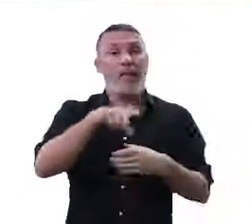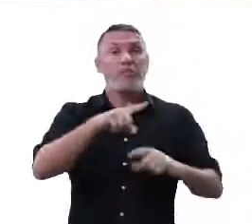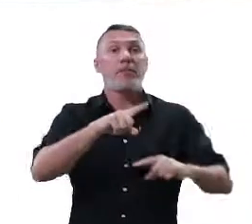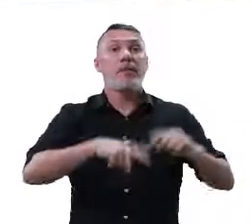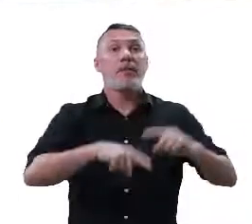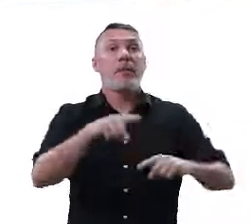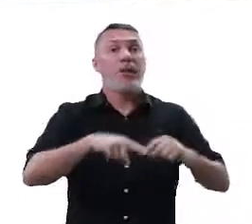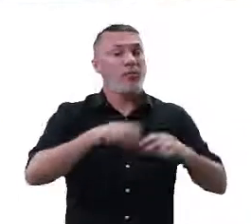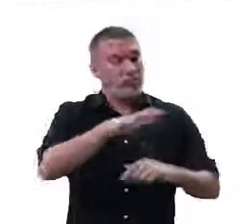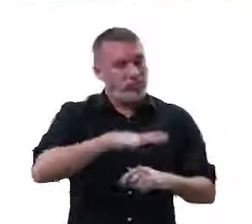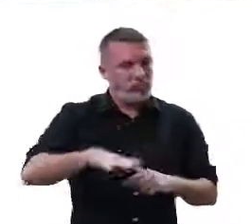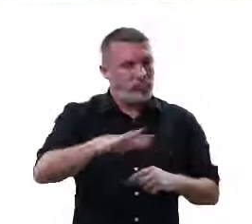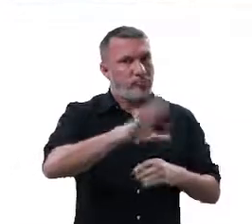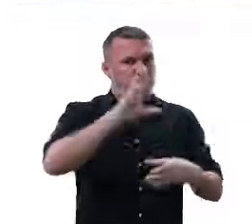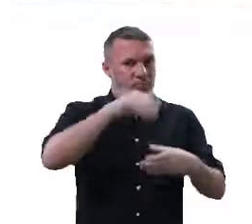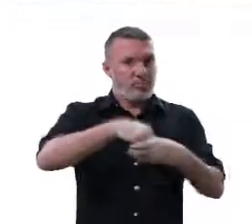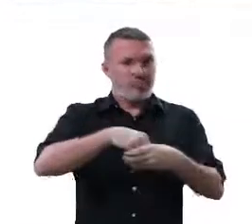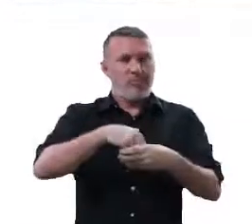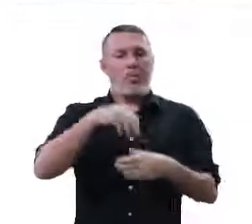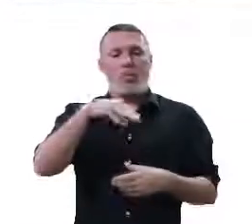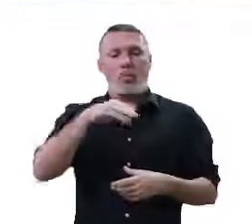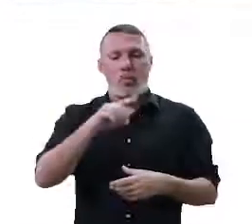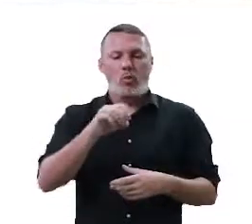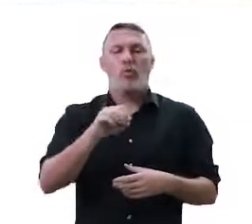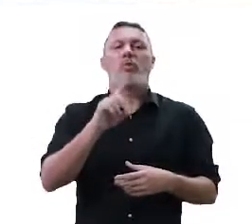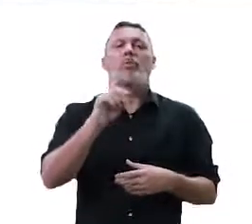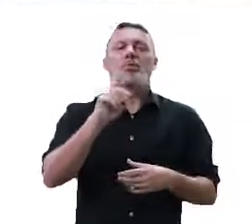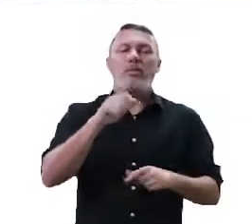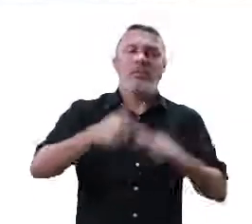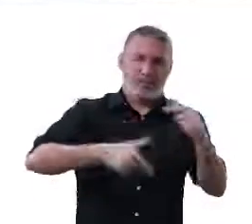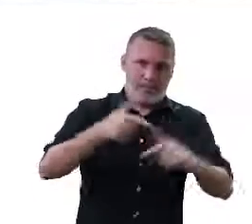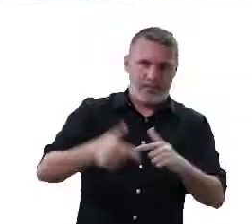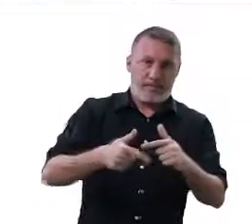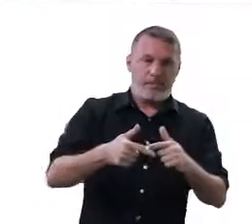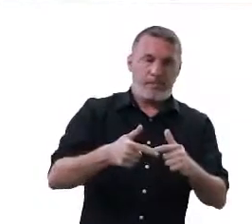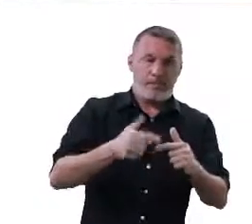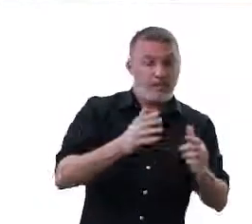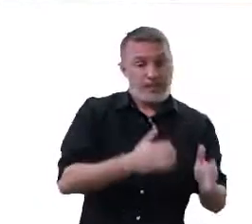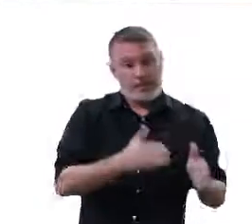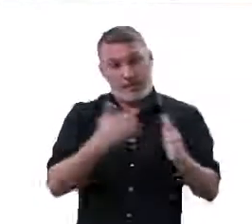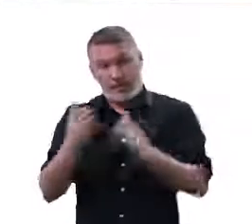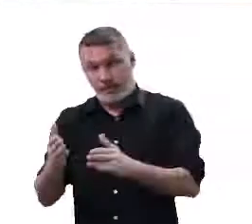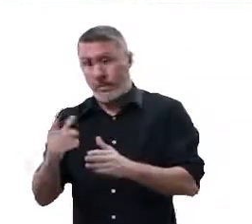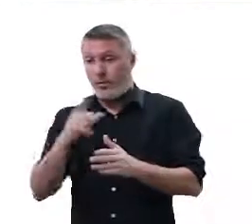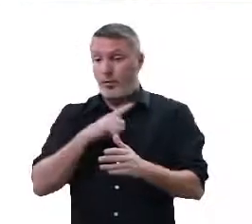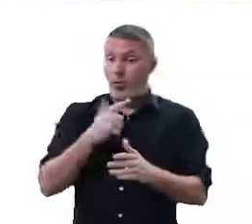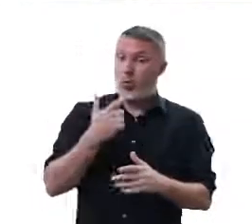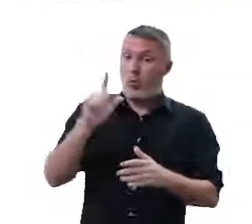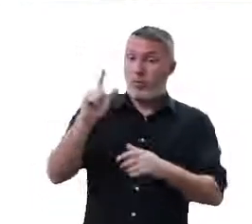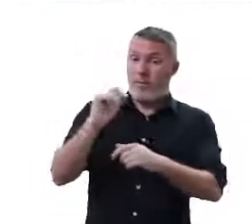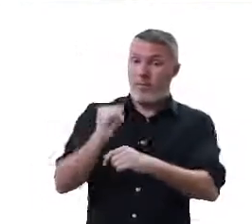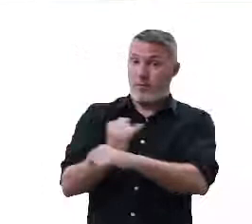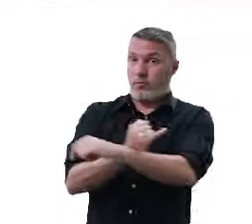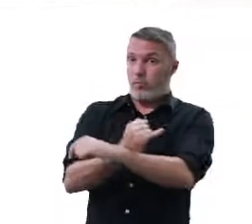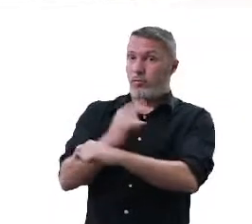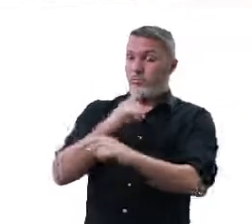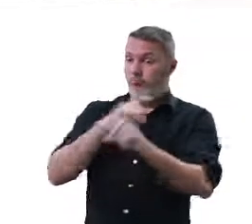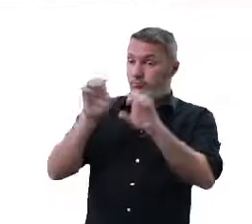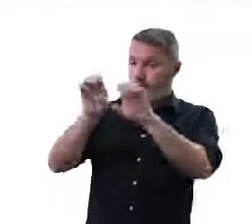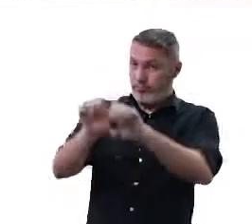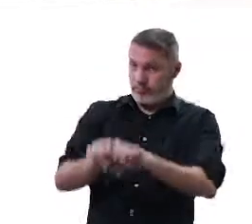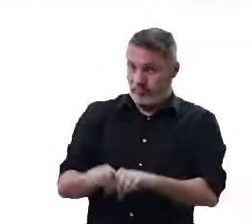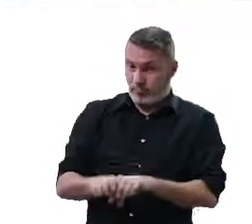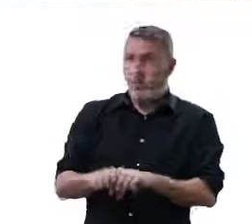é um elemento material do modo de produção. A superestrutura, por sua